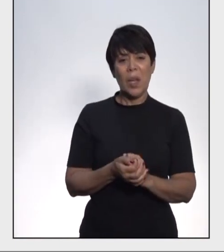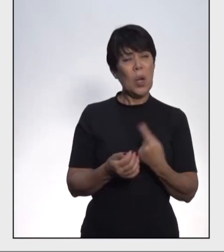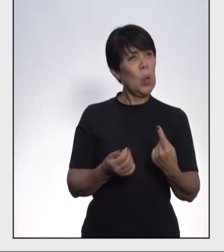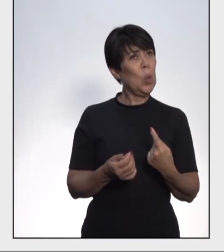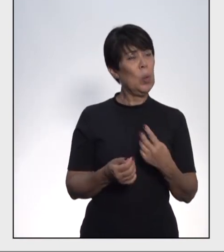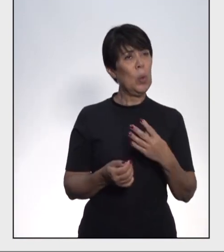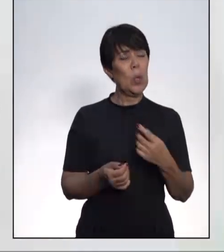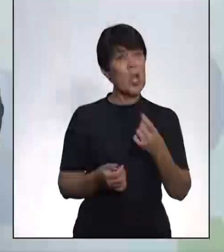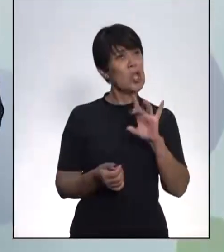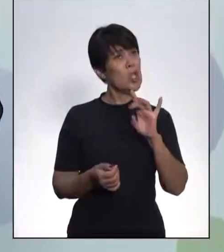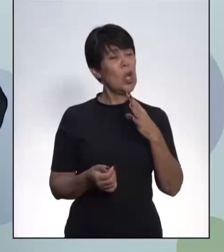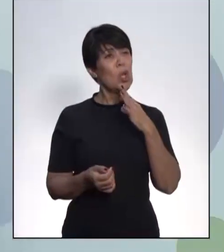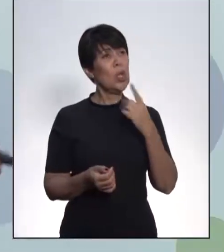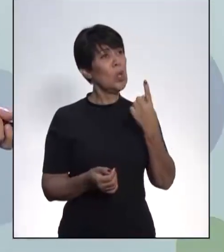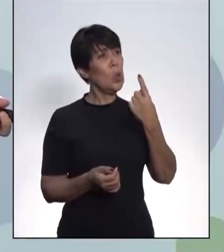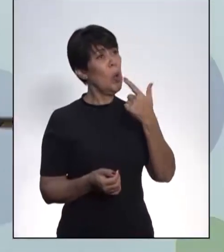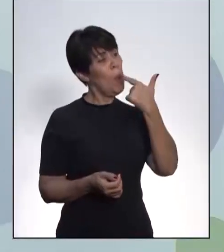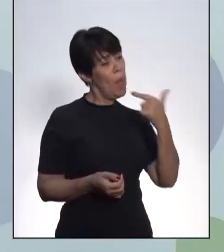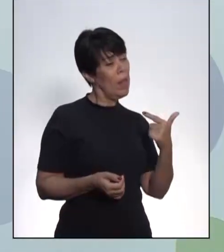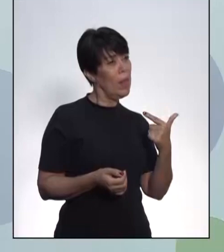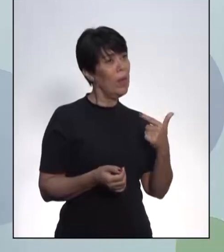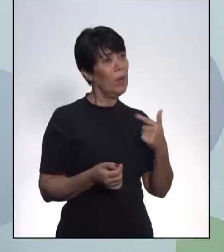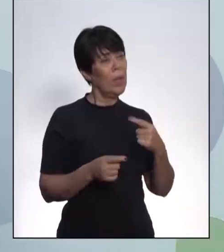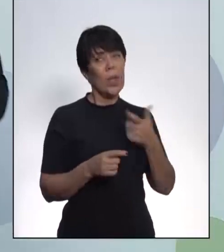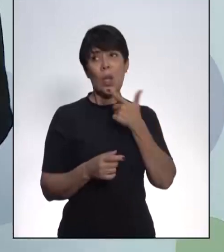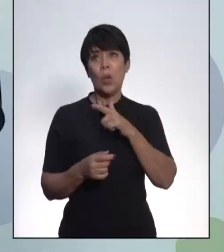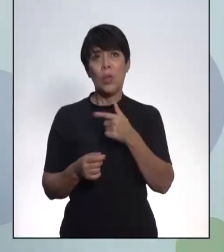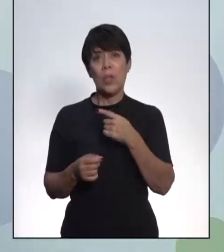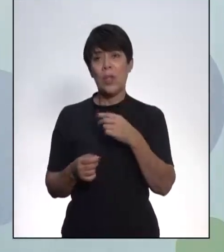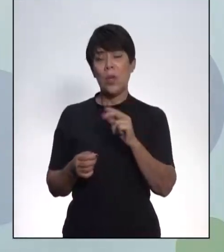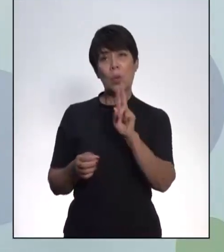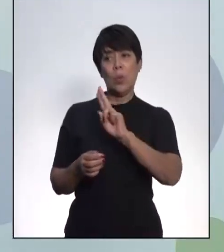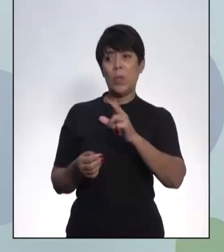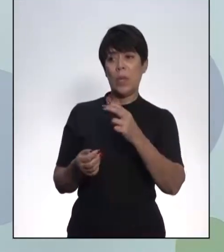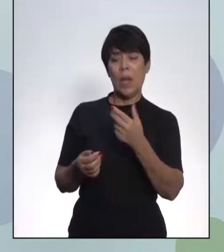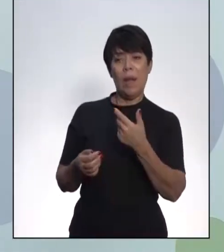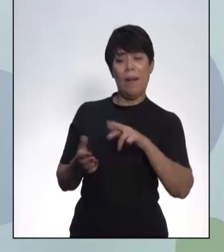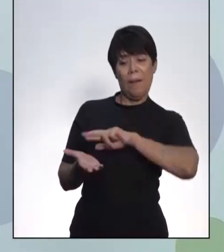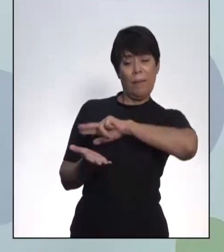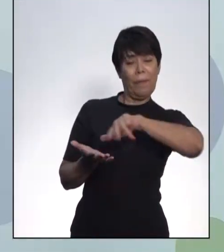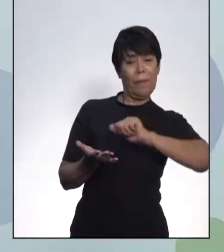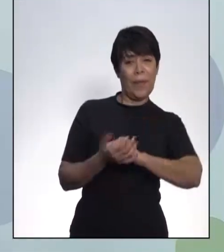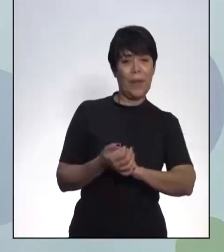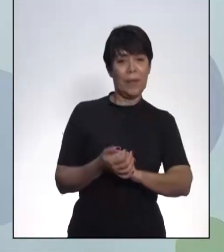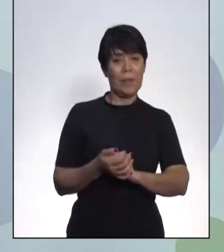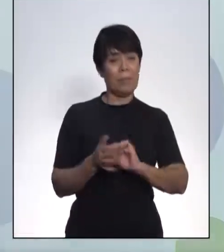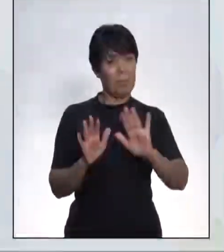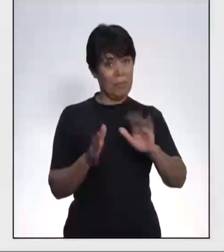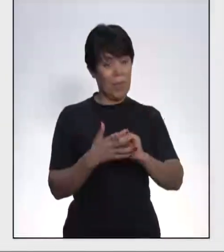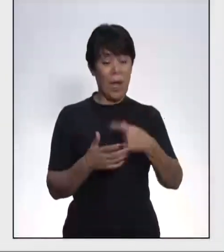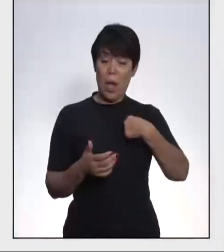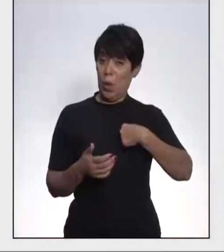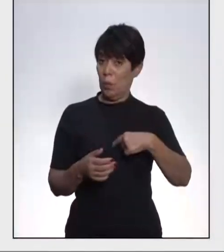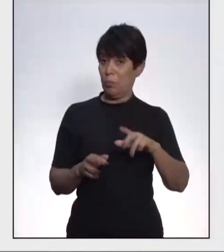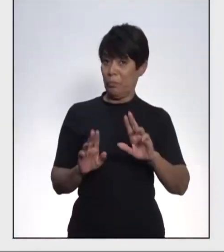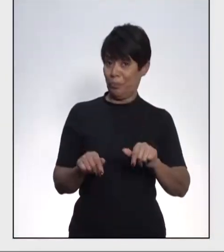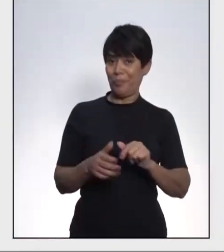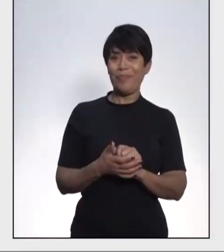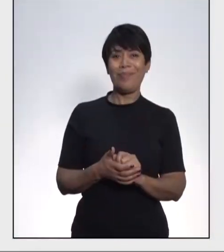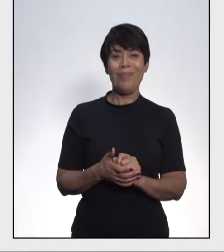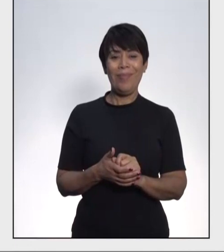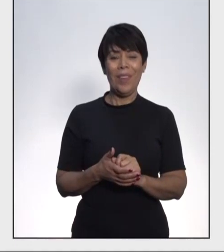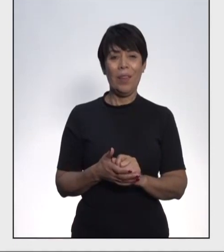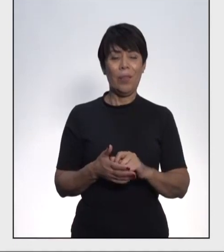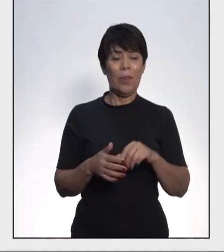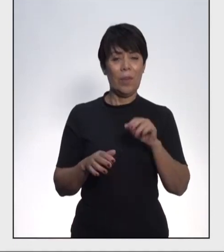só? E você não é, bebê? Vamos lá? Eu sou um. Então, o certo do errado e o errado do certo. Eu sou um. Quando eu vou escrever em